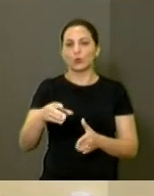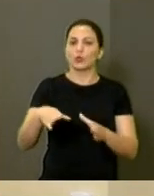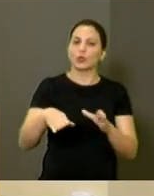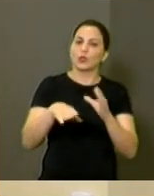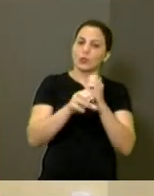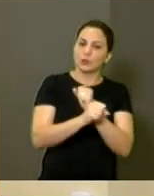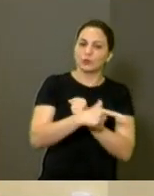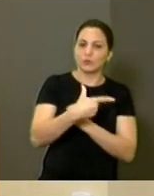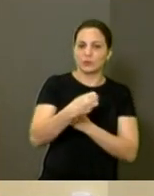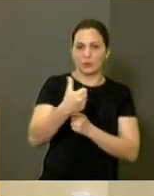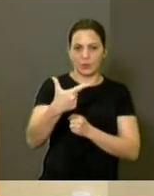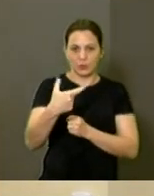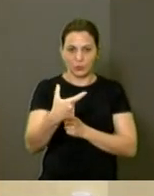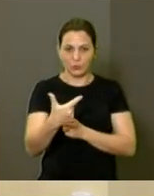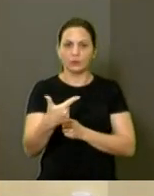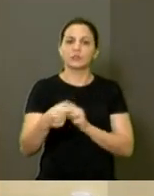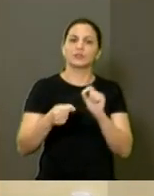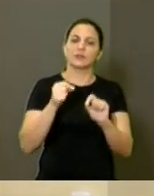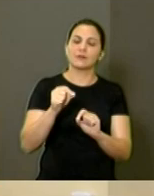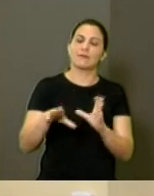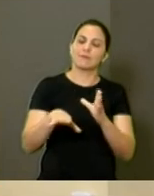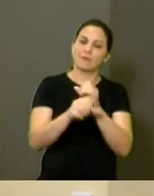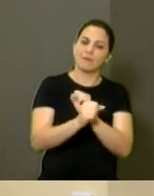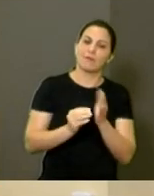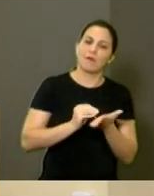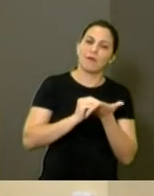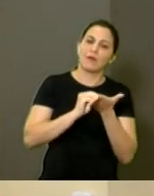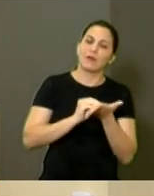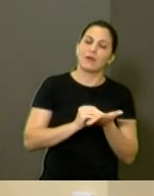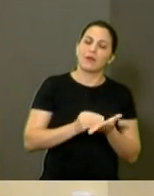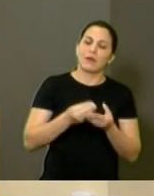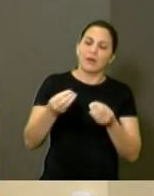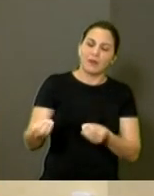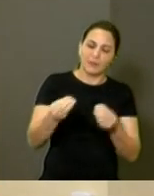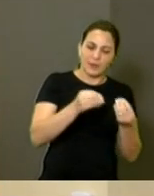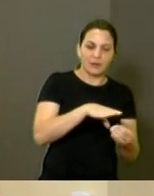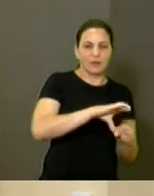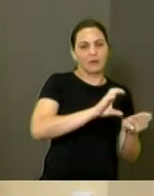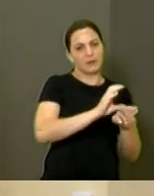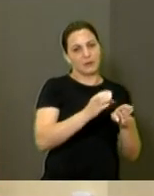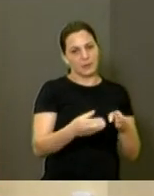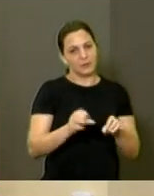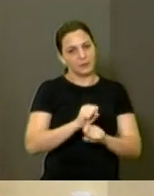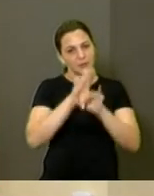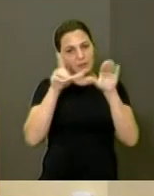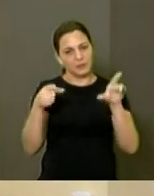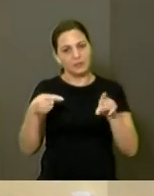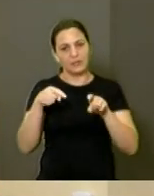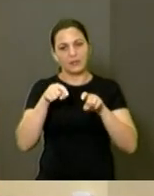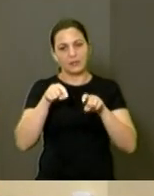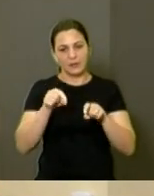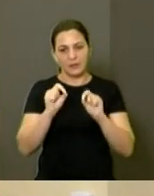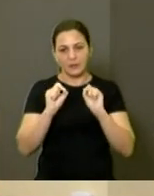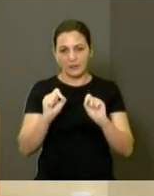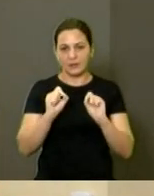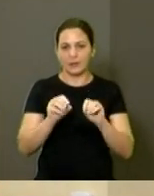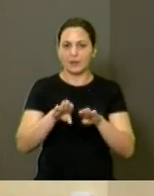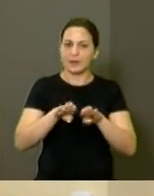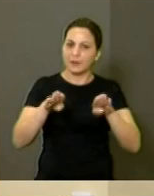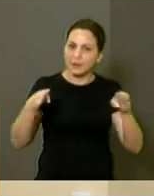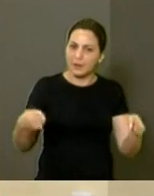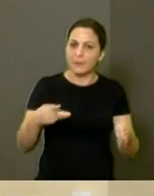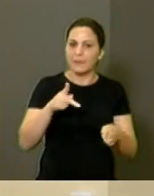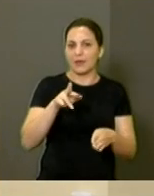2012 essas contas não serem encaminhadas pra Câmara quero deixar claro inclusive que a bancada do prb não tem posição